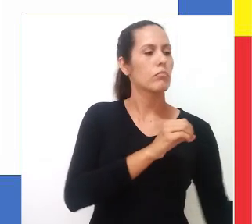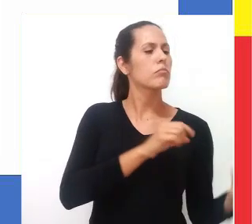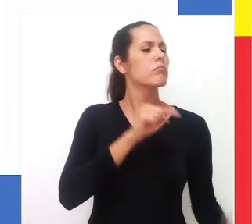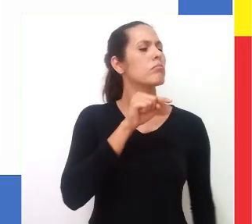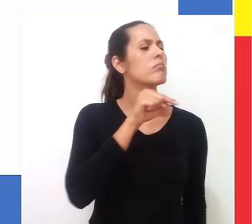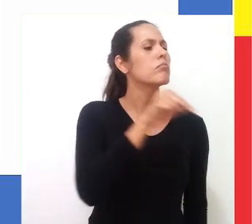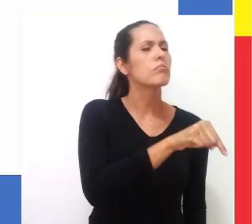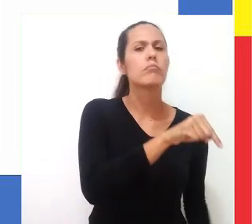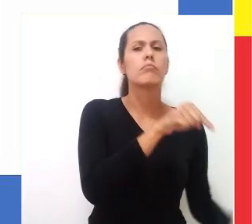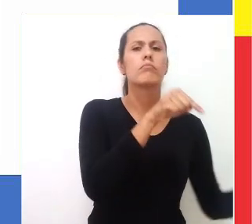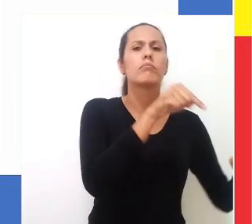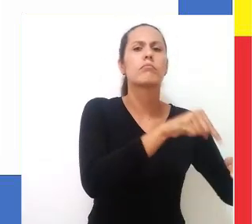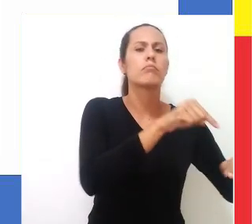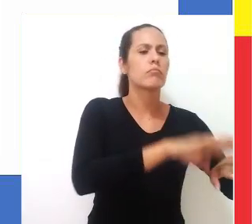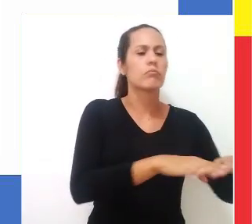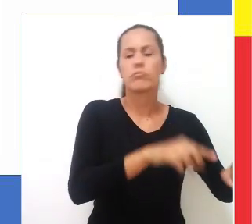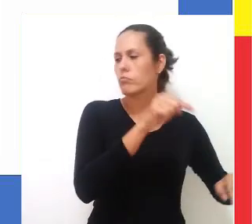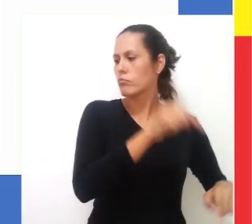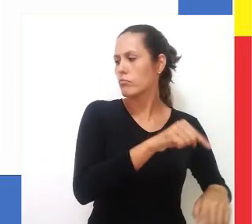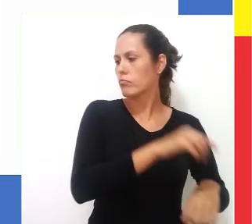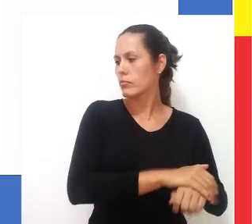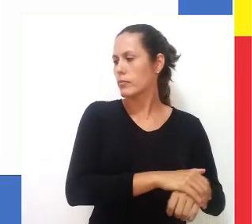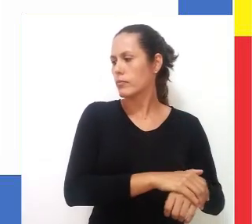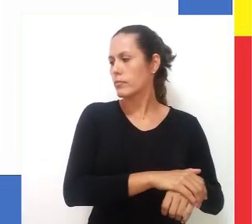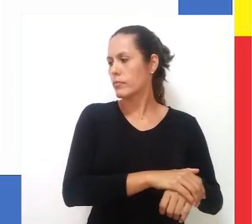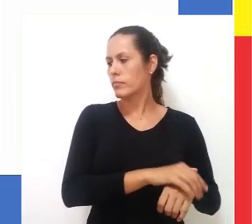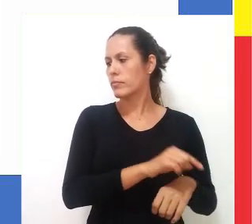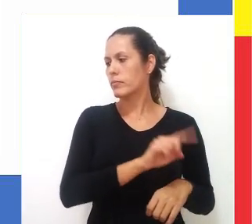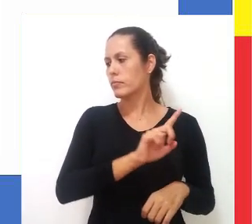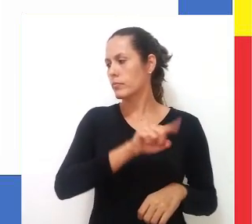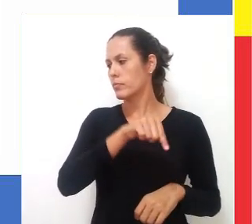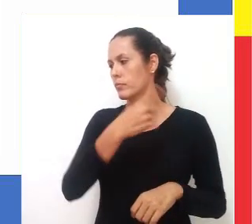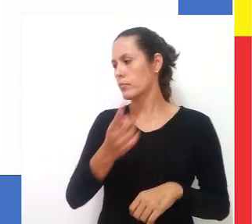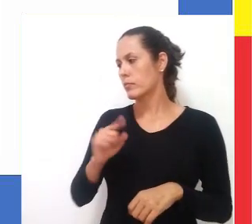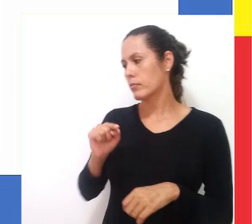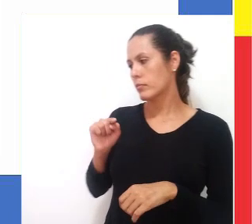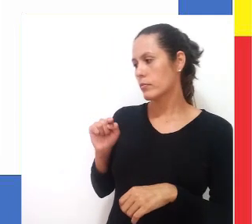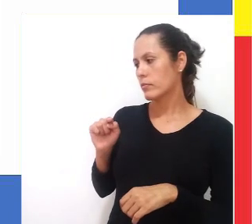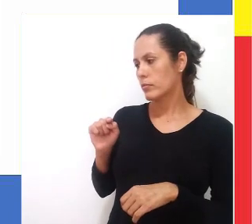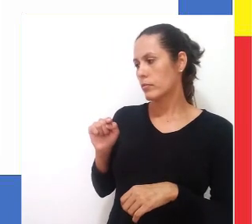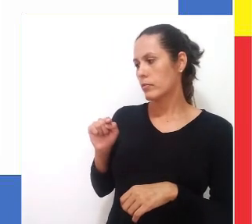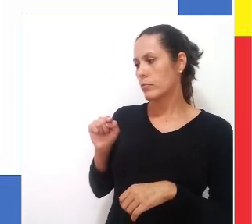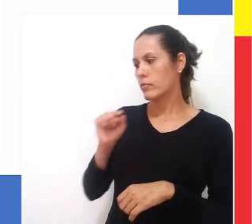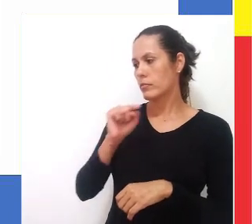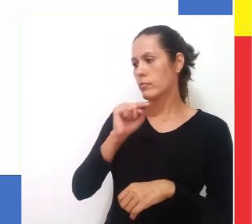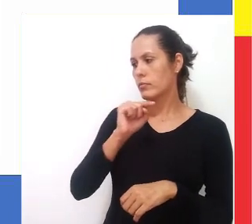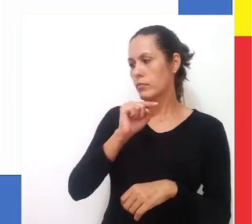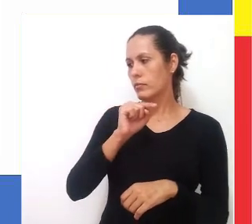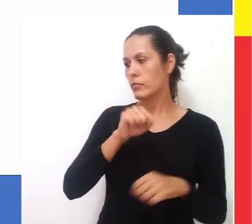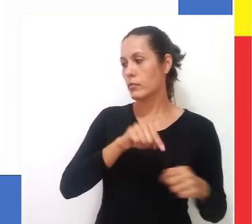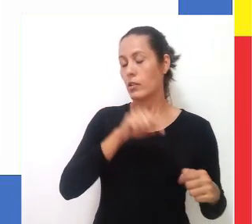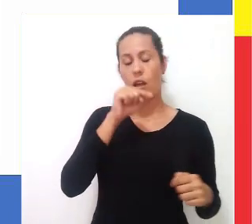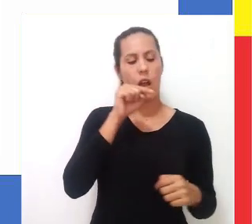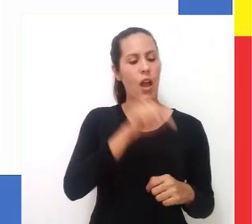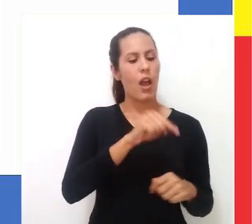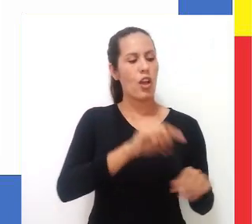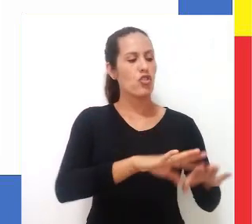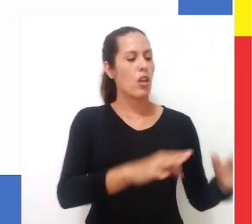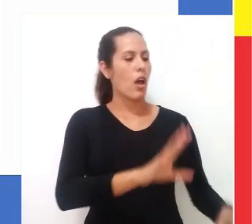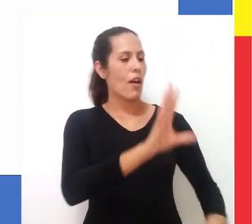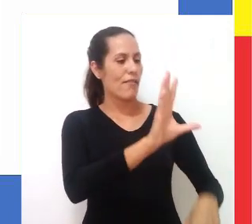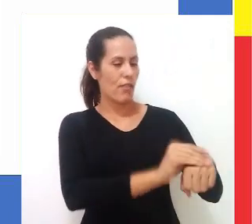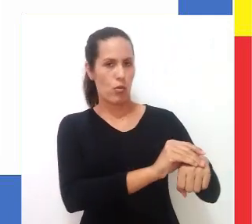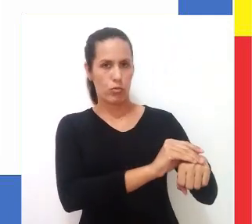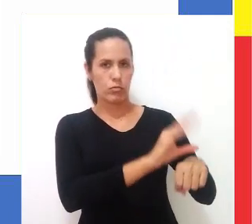quem fala, tá certo? Então, this is a very, very picturesque. This is a very beautiful picture.